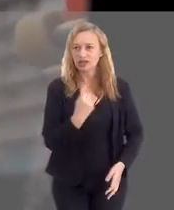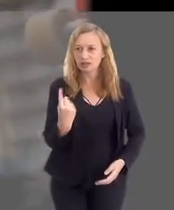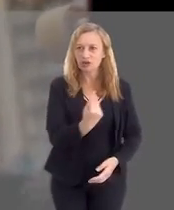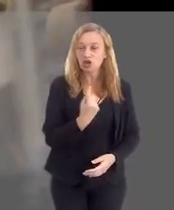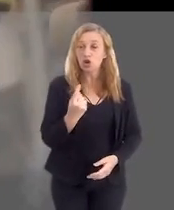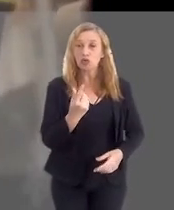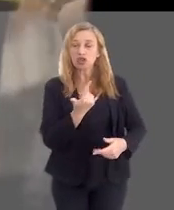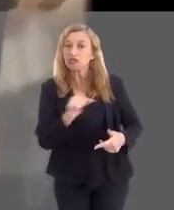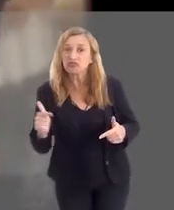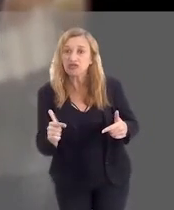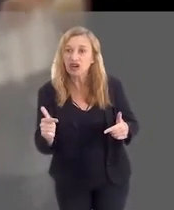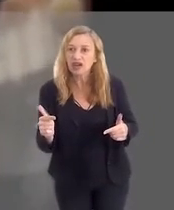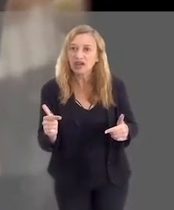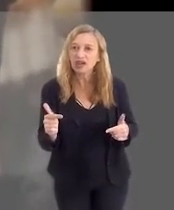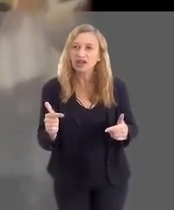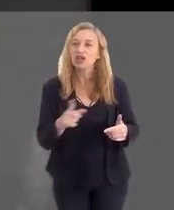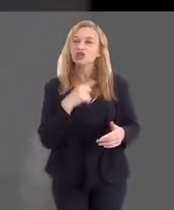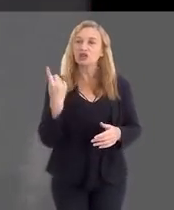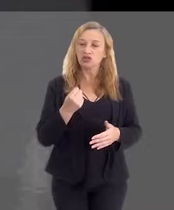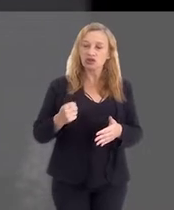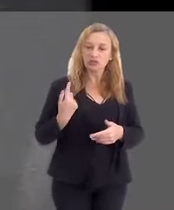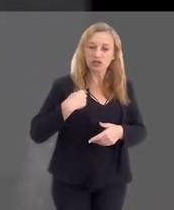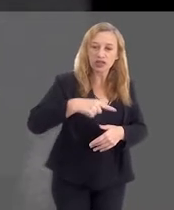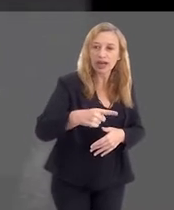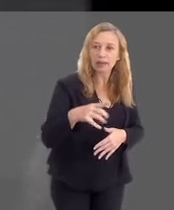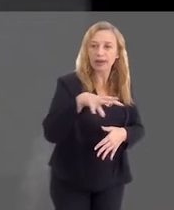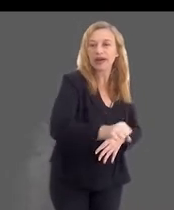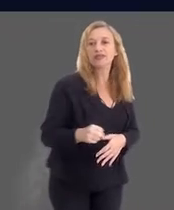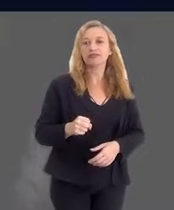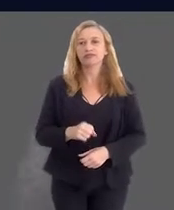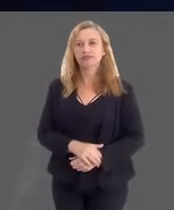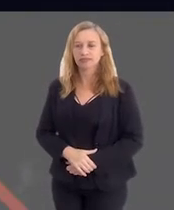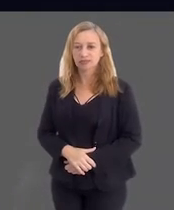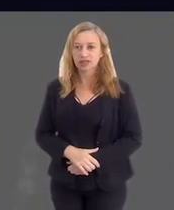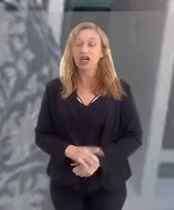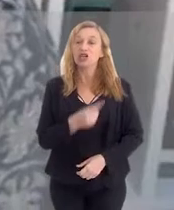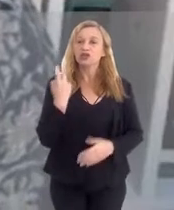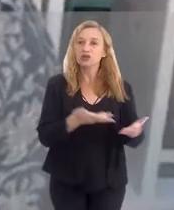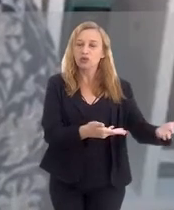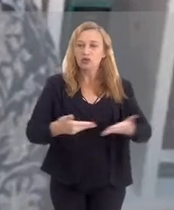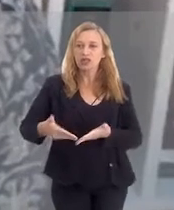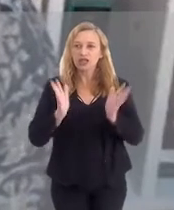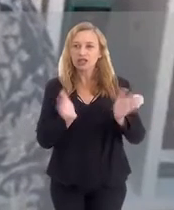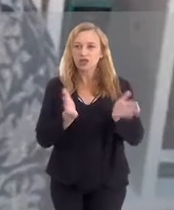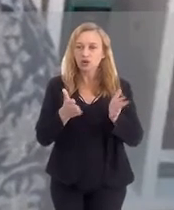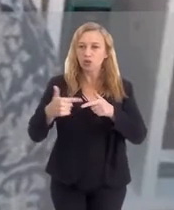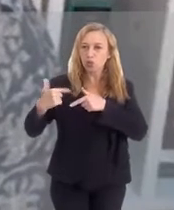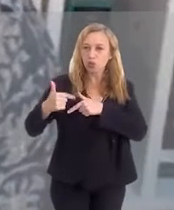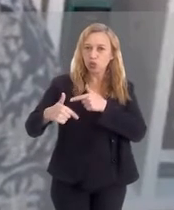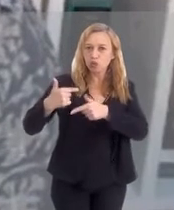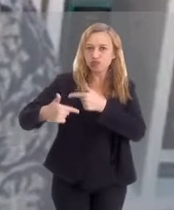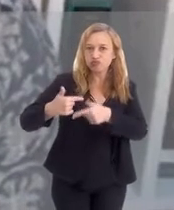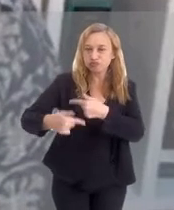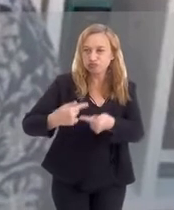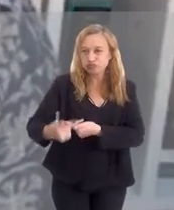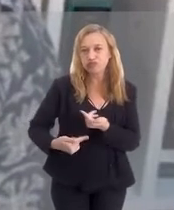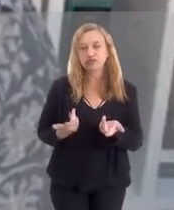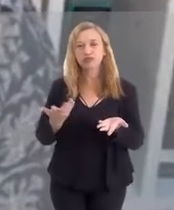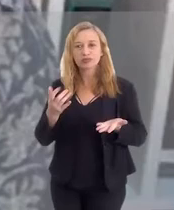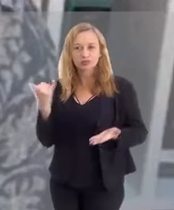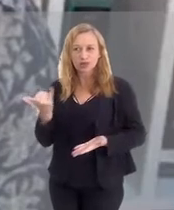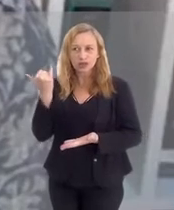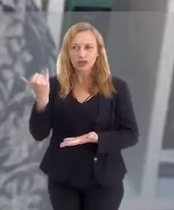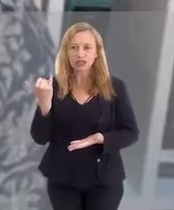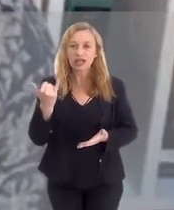mãos. E o que não estiver, nós vamos lá buscar. Nossa convidada de hoje tem uma trajetória bastante